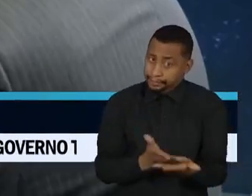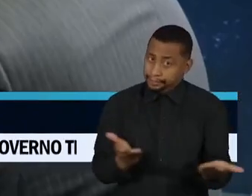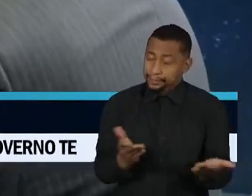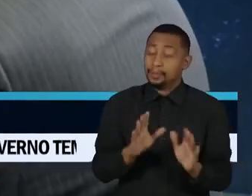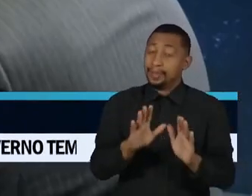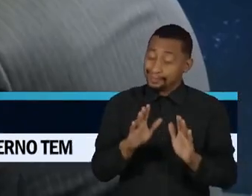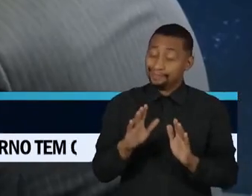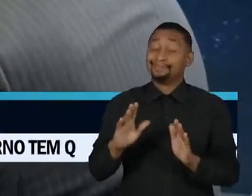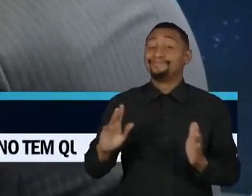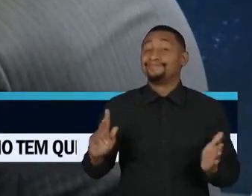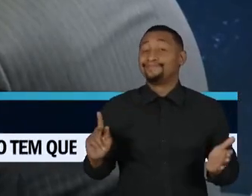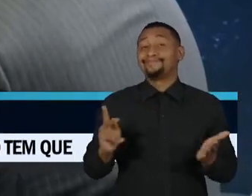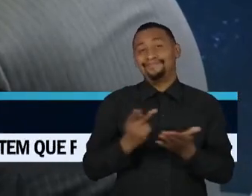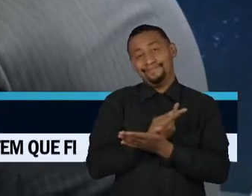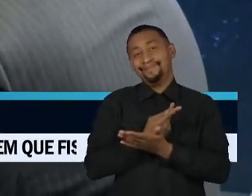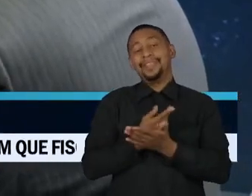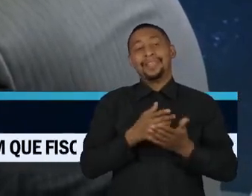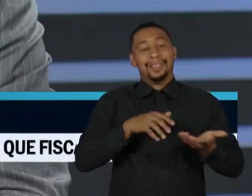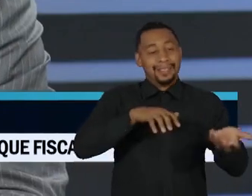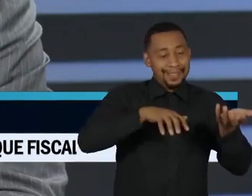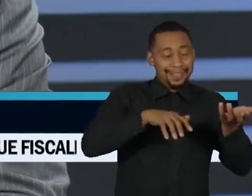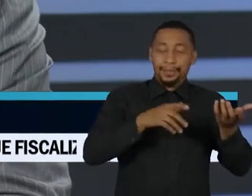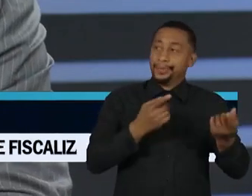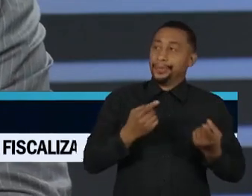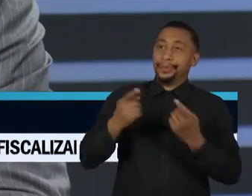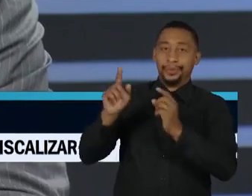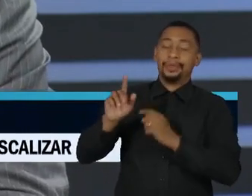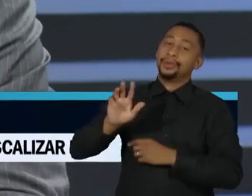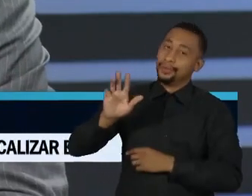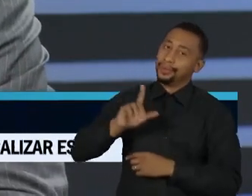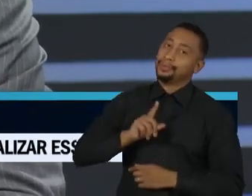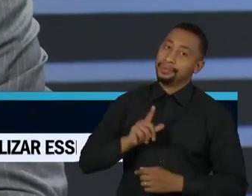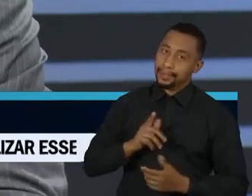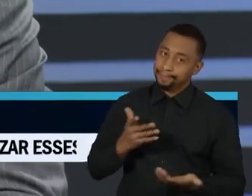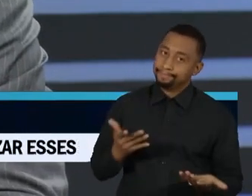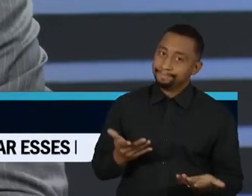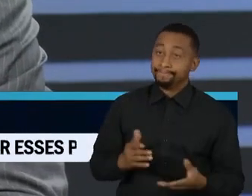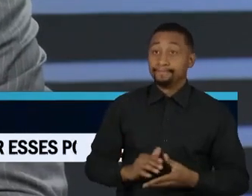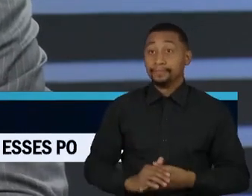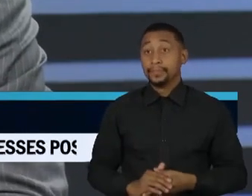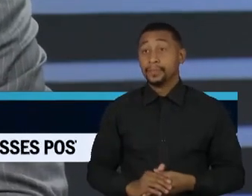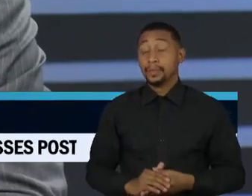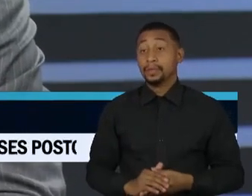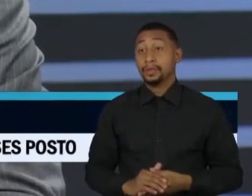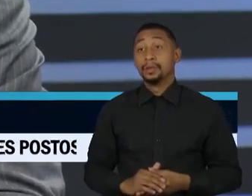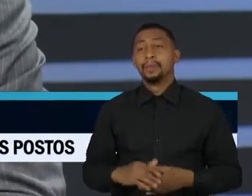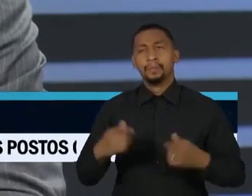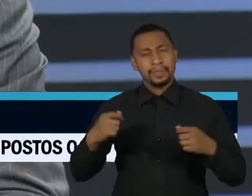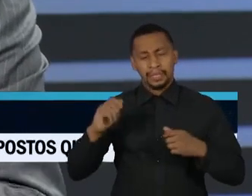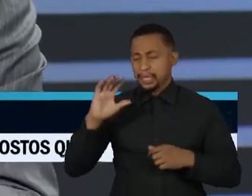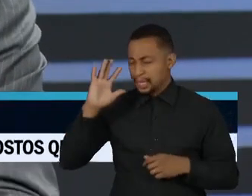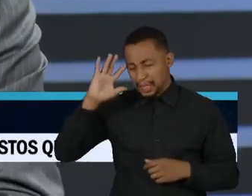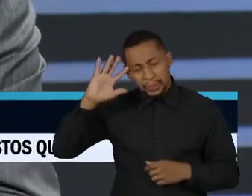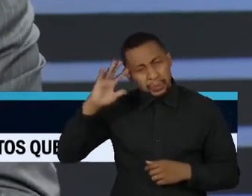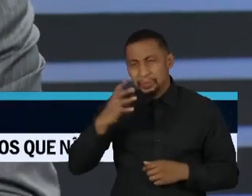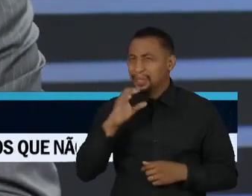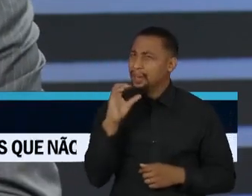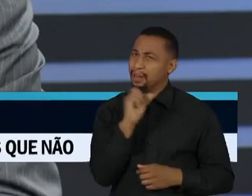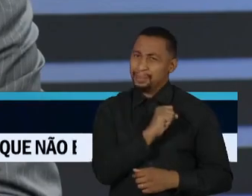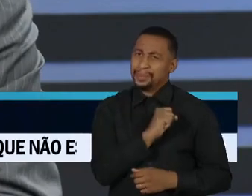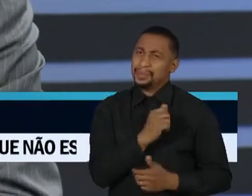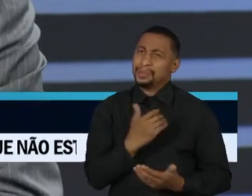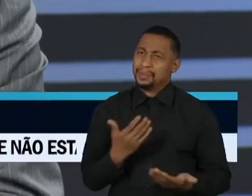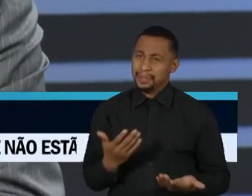ser avesso ao parlamento. É, essa é uma questão que precisa ser superada rapidamente, ainda mais quando você